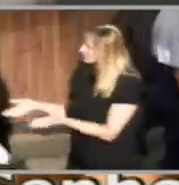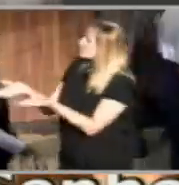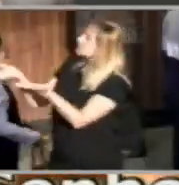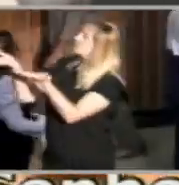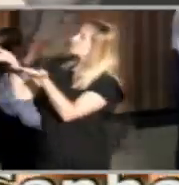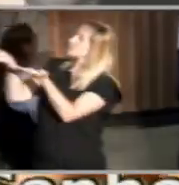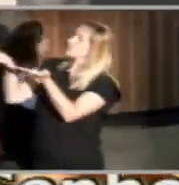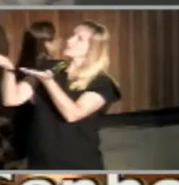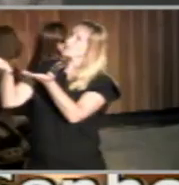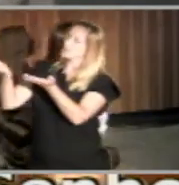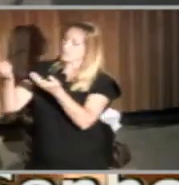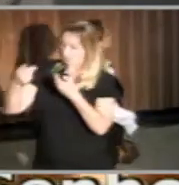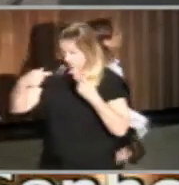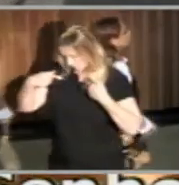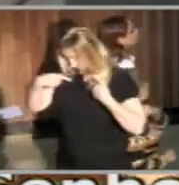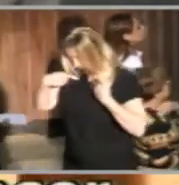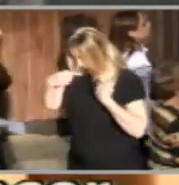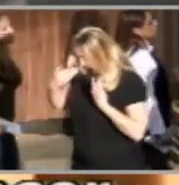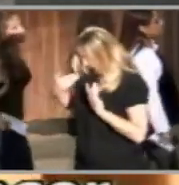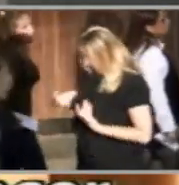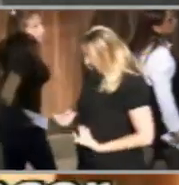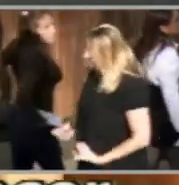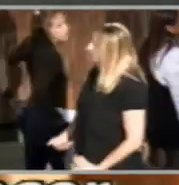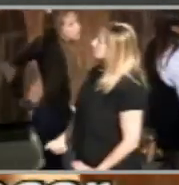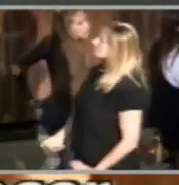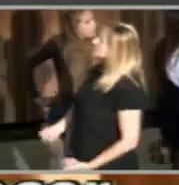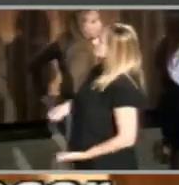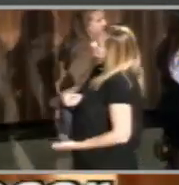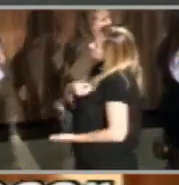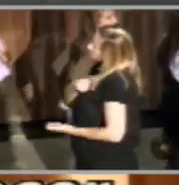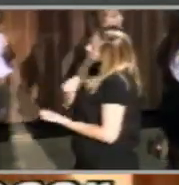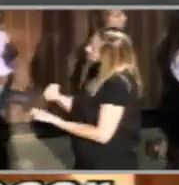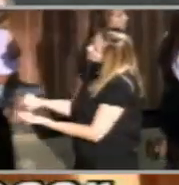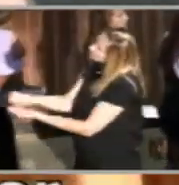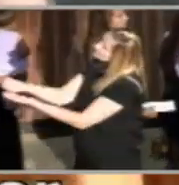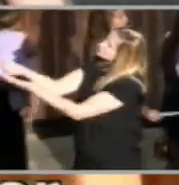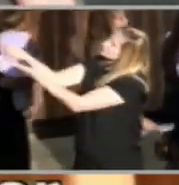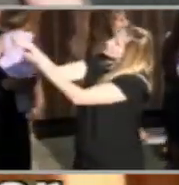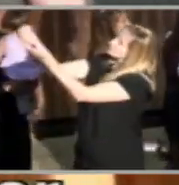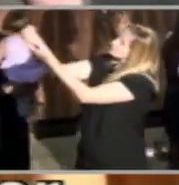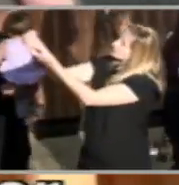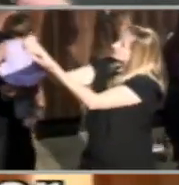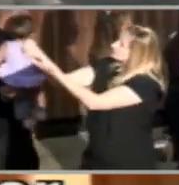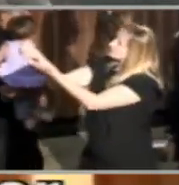altar. Venho, Senhor, minha vida oferecer